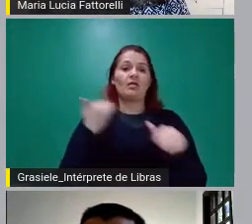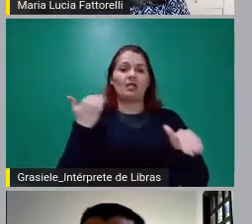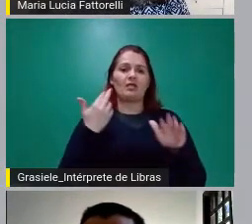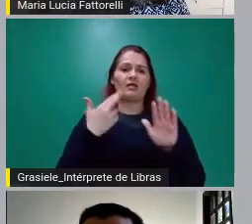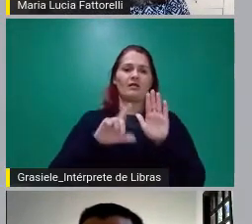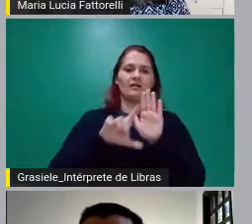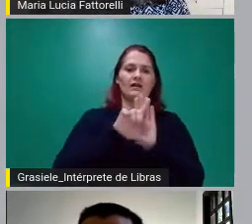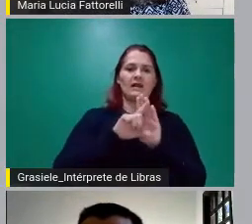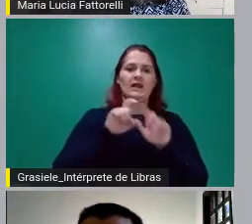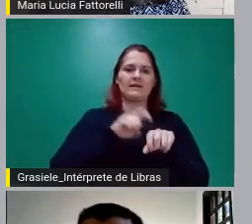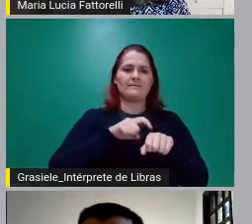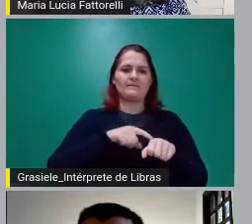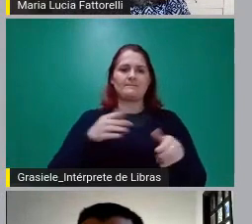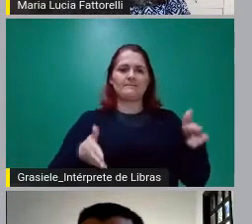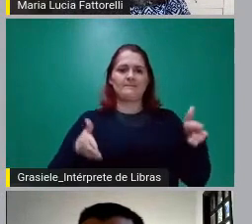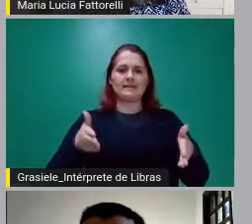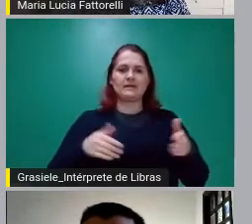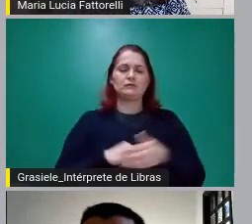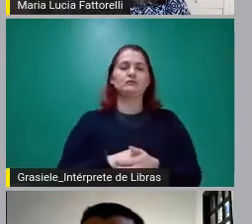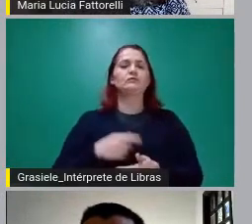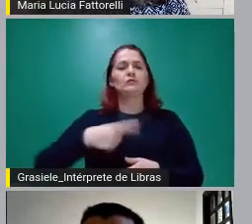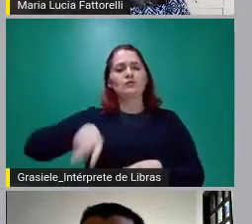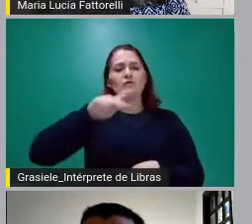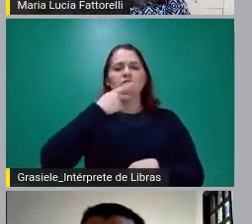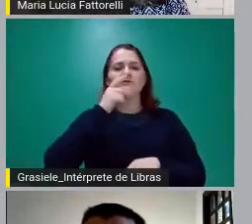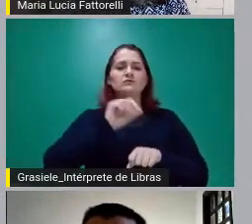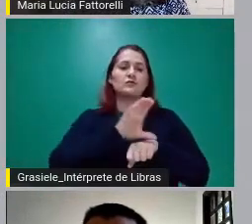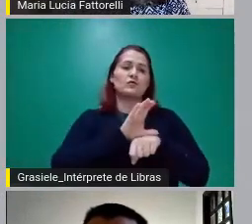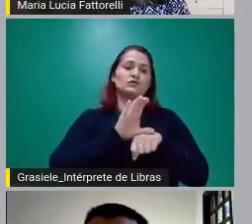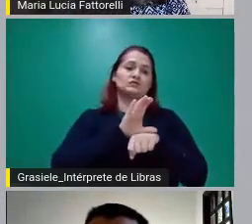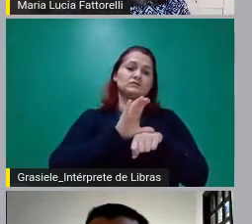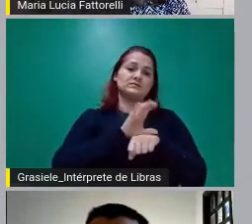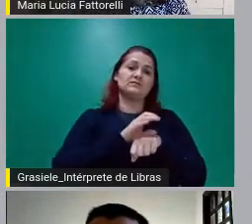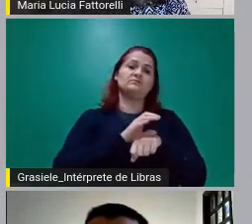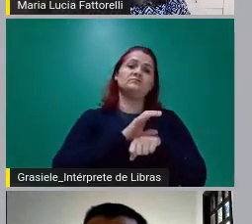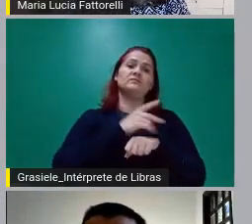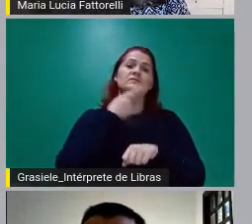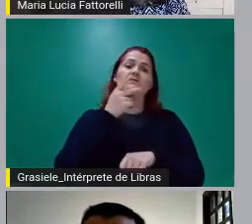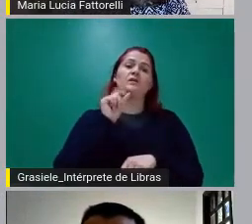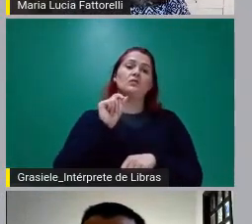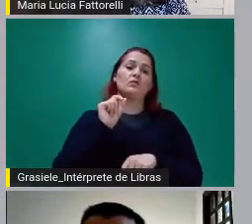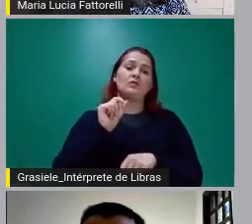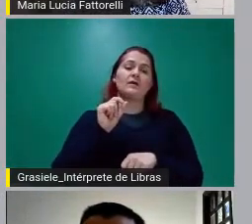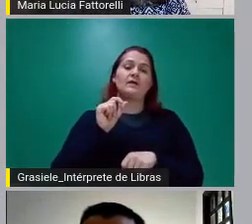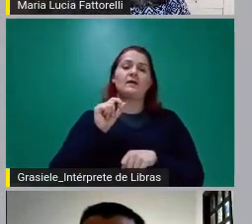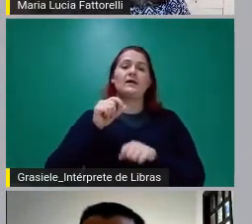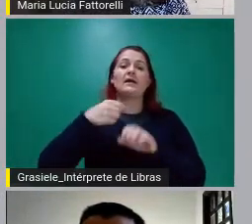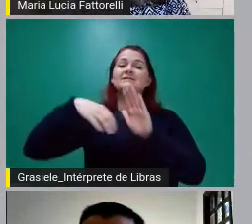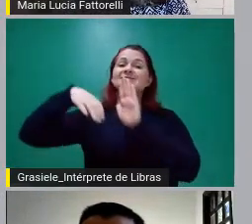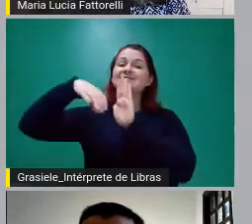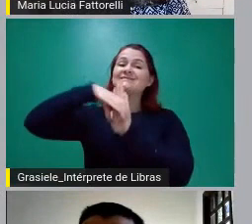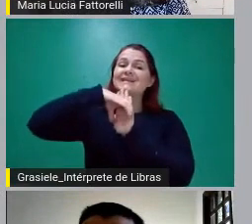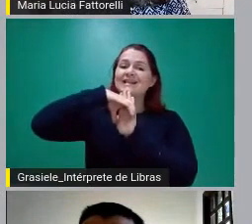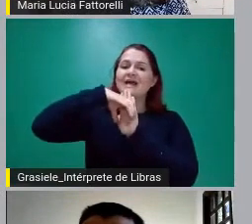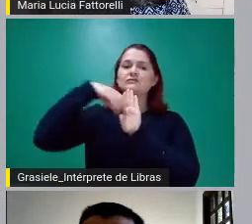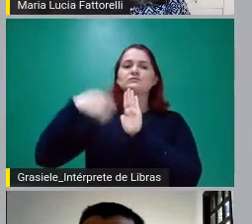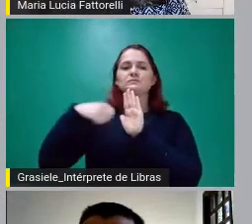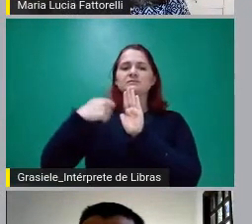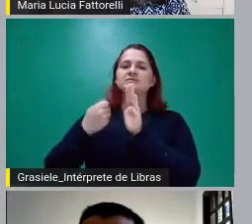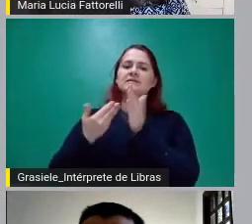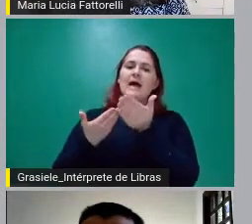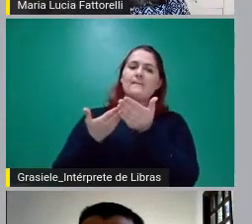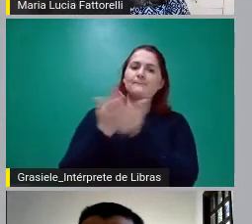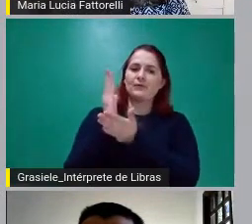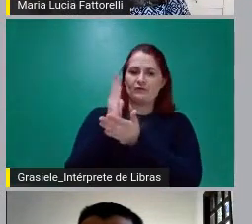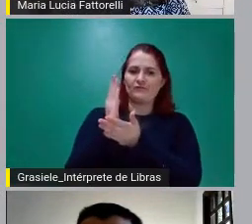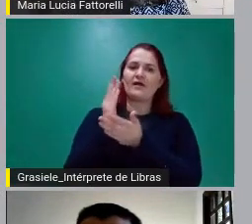constituíram. No caso, a gente está falando da própria Constituição, que exige do Senado a autorização para o fornecimento de garantias da União em operações